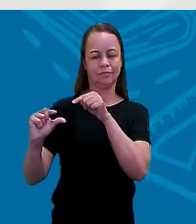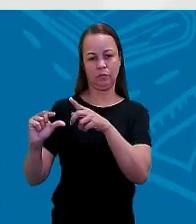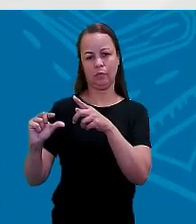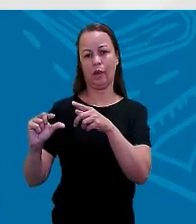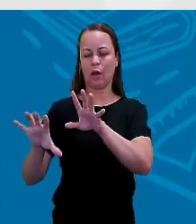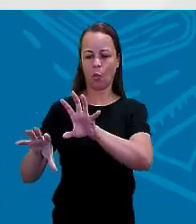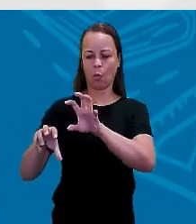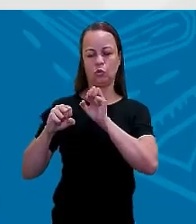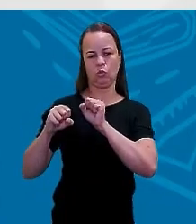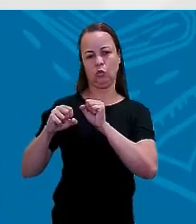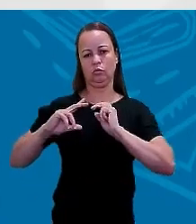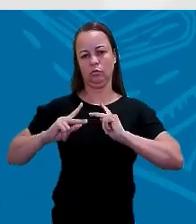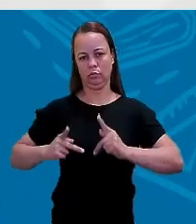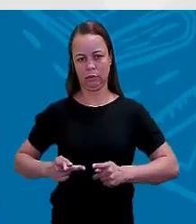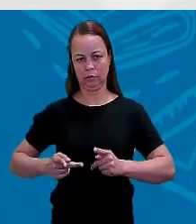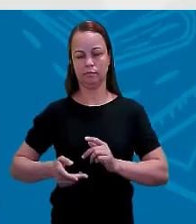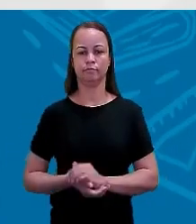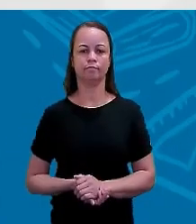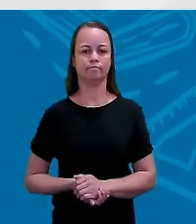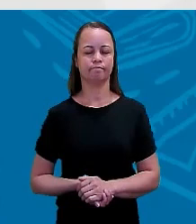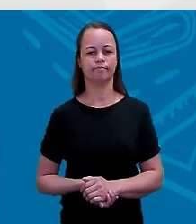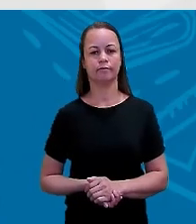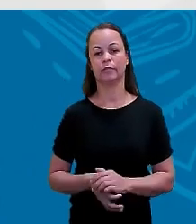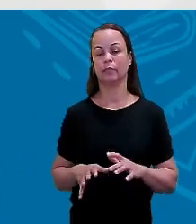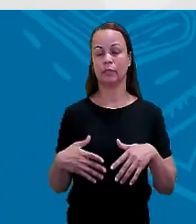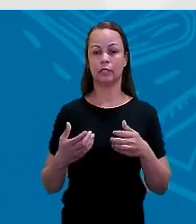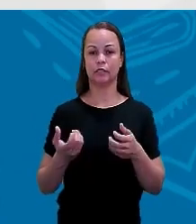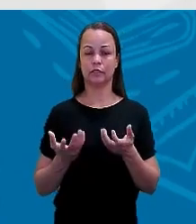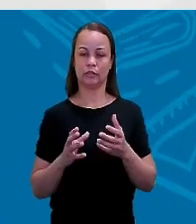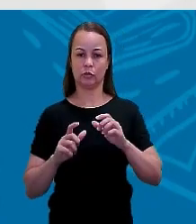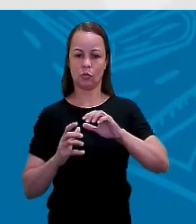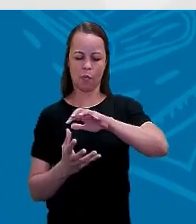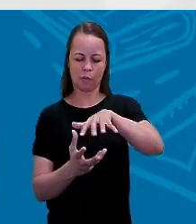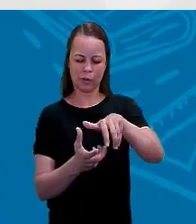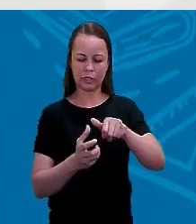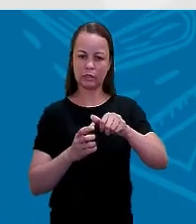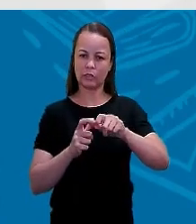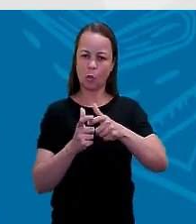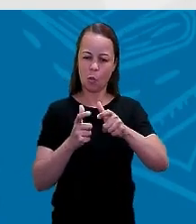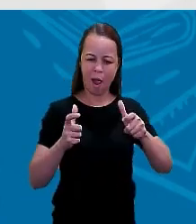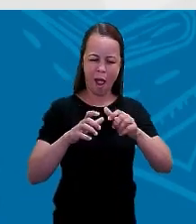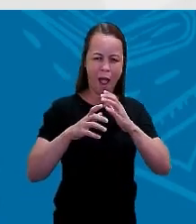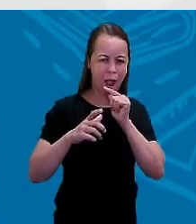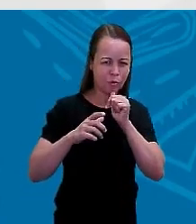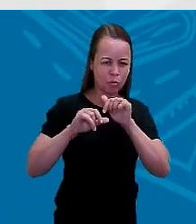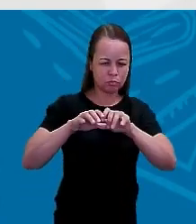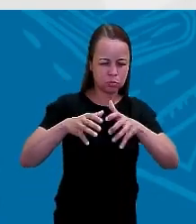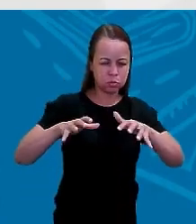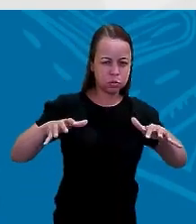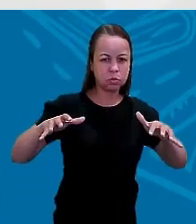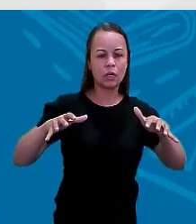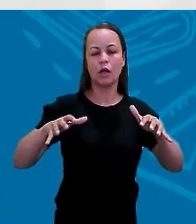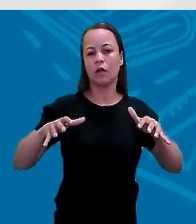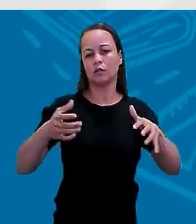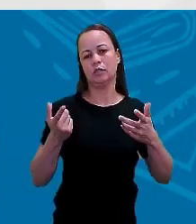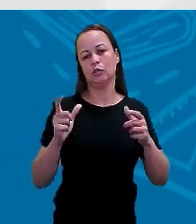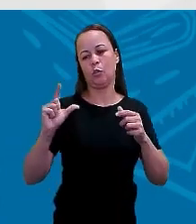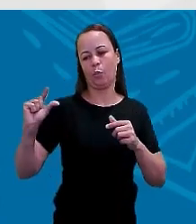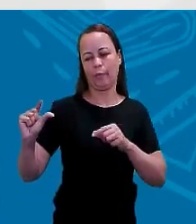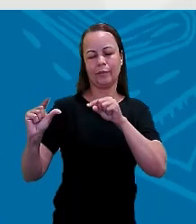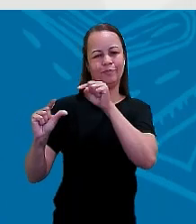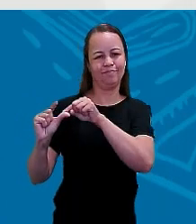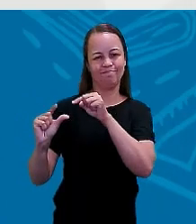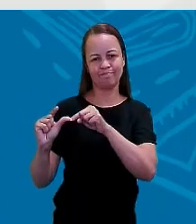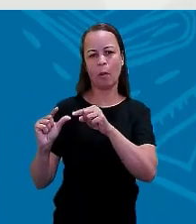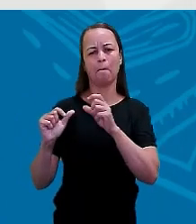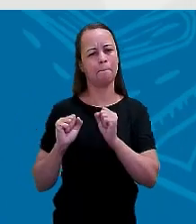o consumo humano. Então, apesar de nosso planeta ter uma grande quantidade de água, apenas uma pequena parte dela pode